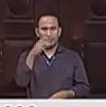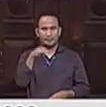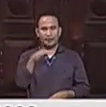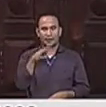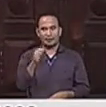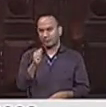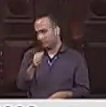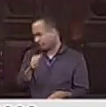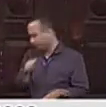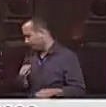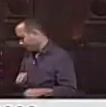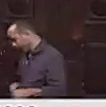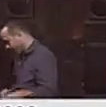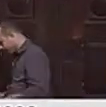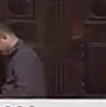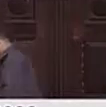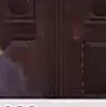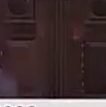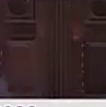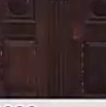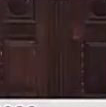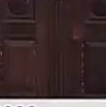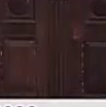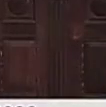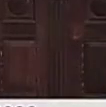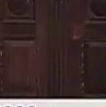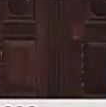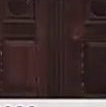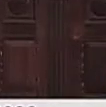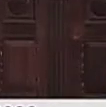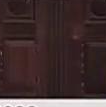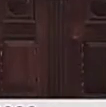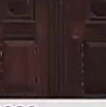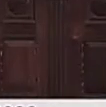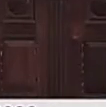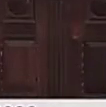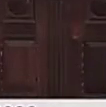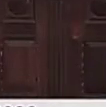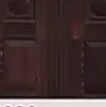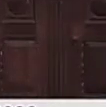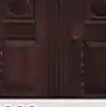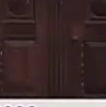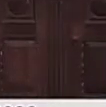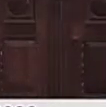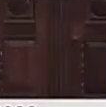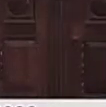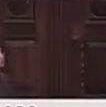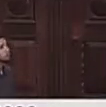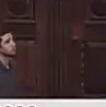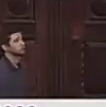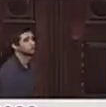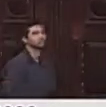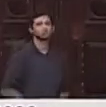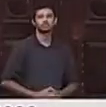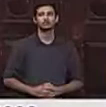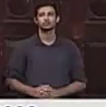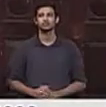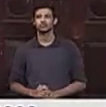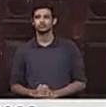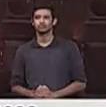Rocha, você que nos assiste pela TV Alerj, nos segue pelas redes sociais,